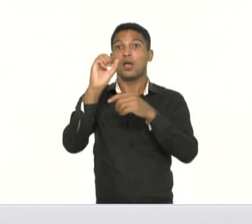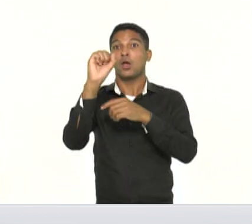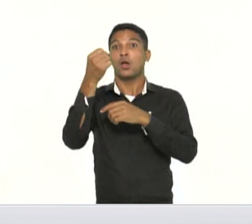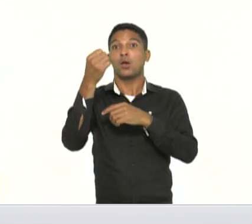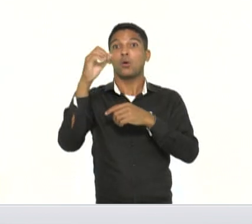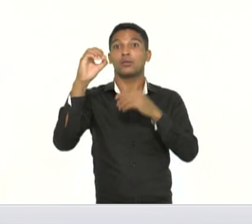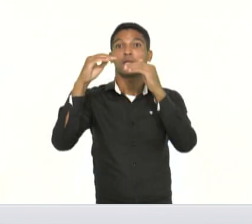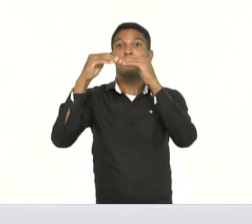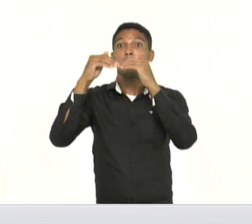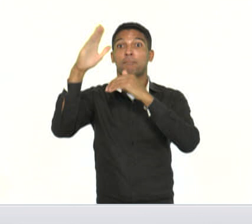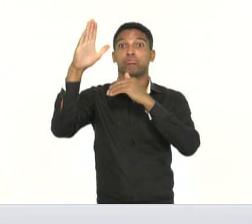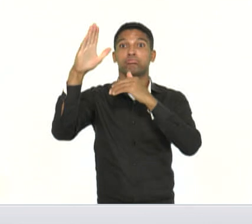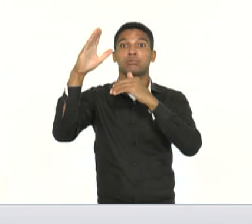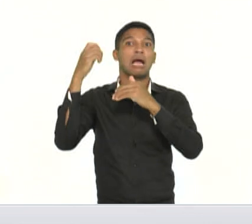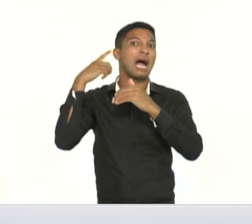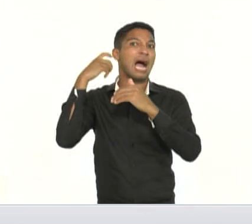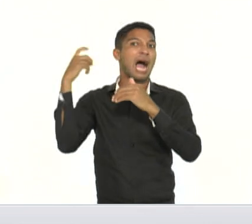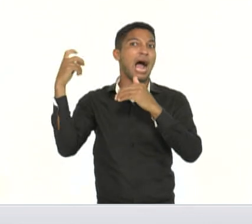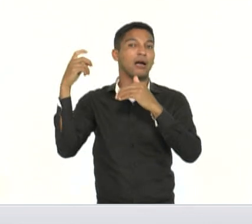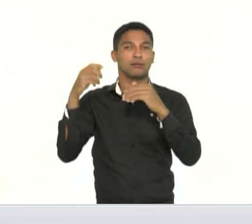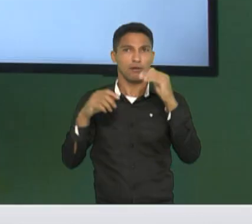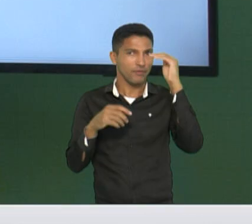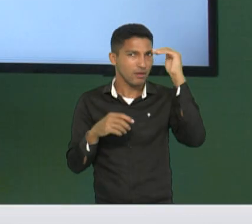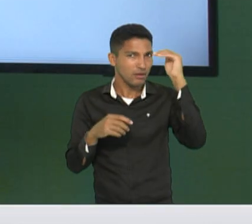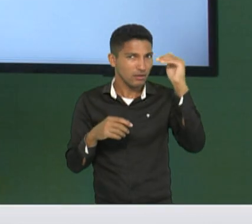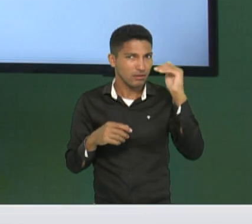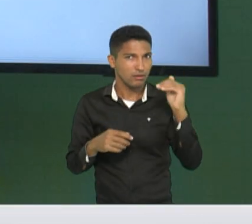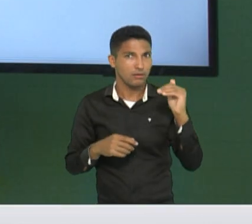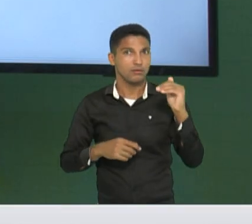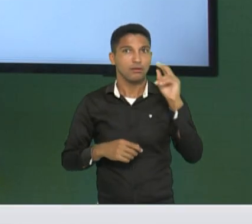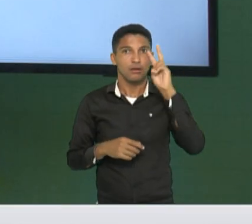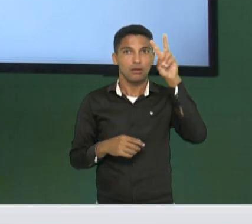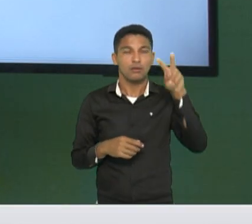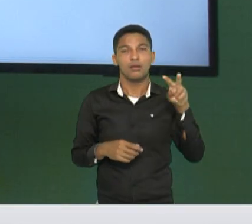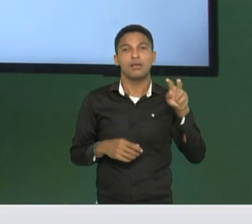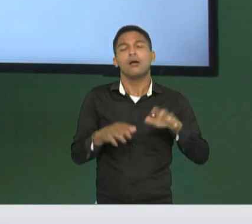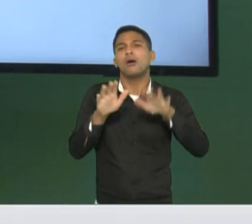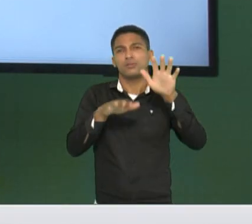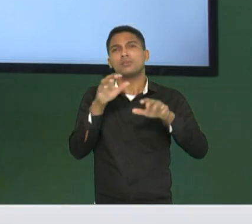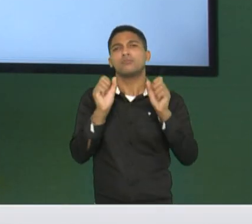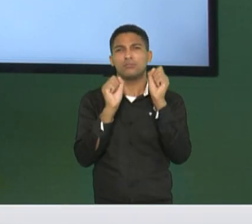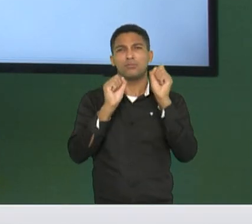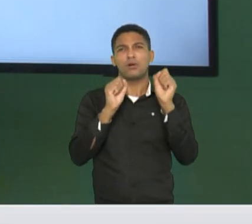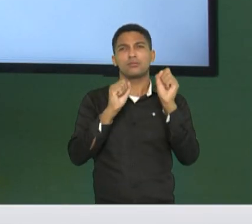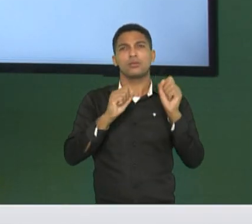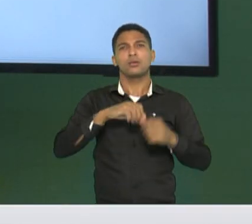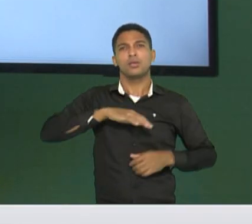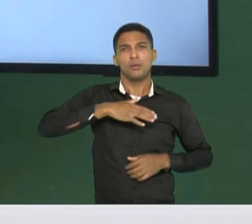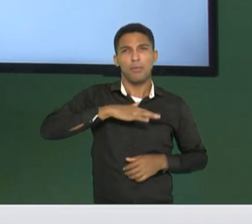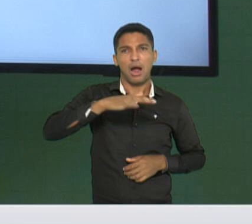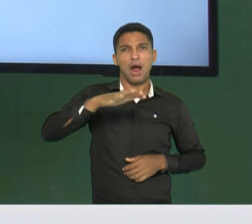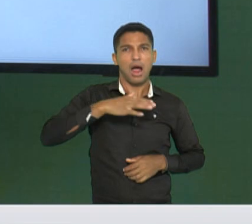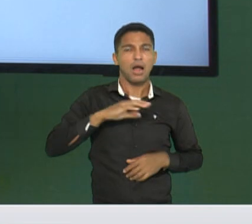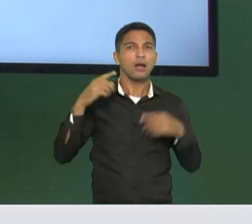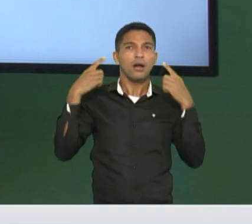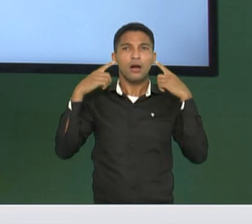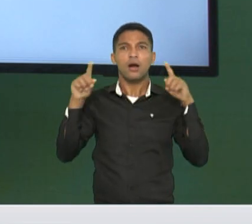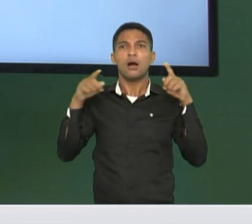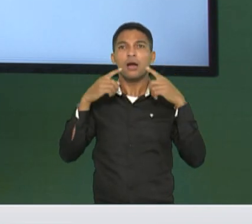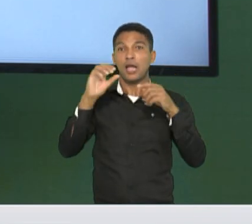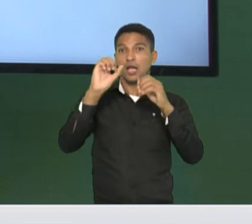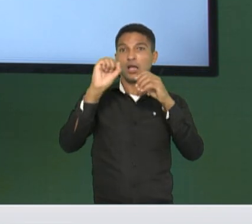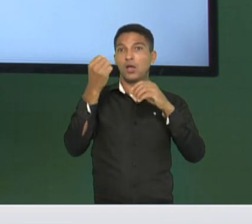80 decibéis. Então, você pode até ficar um pouco ouvindo um som numa frequência acima de 80, mas